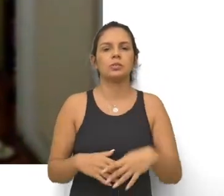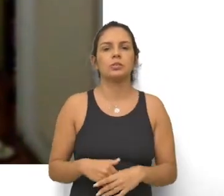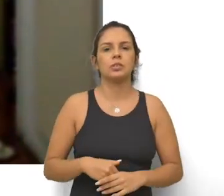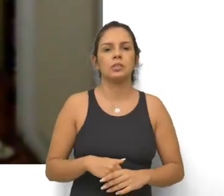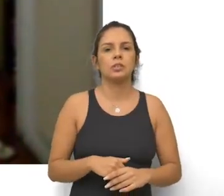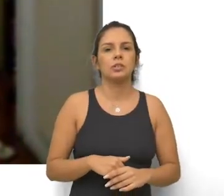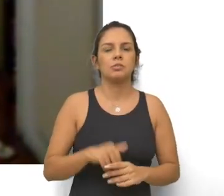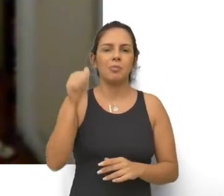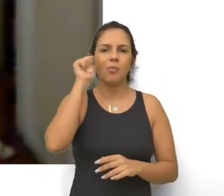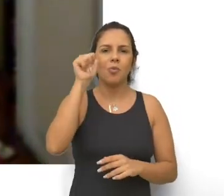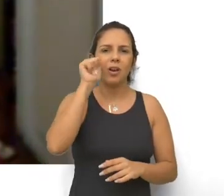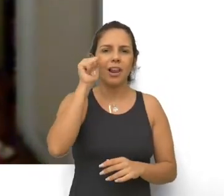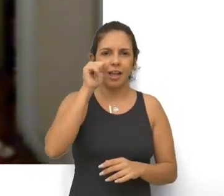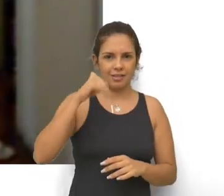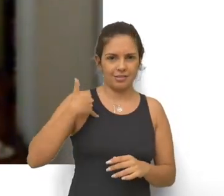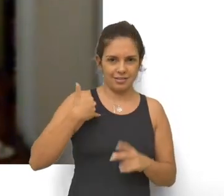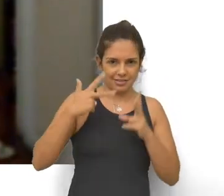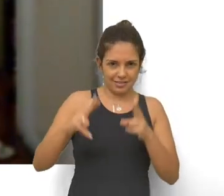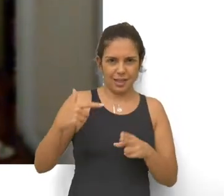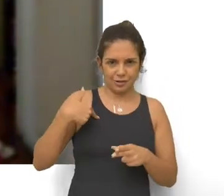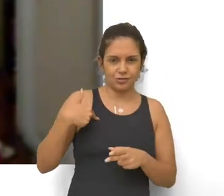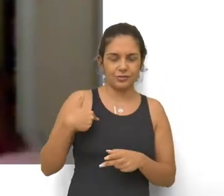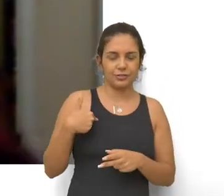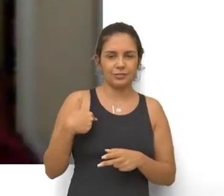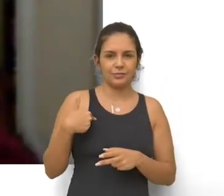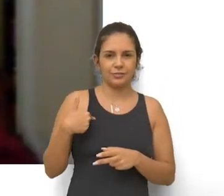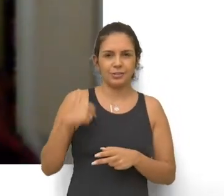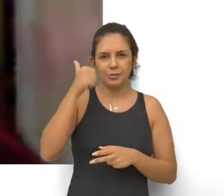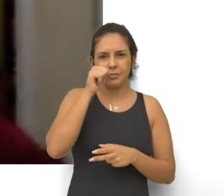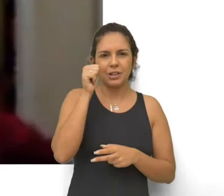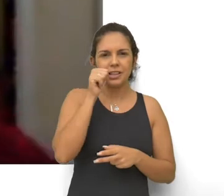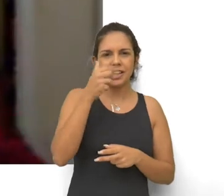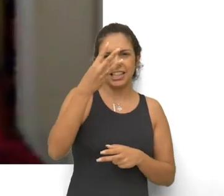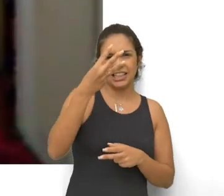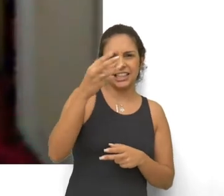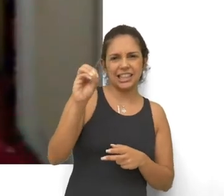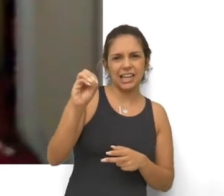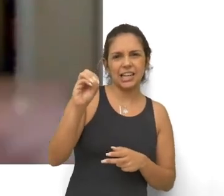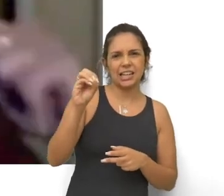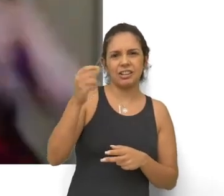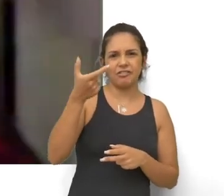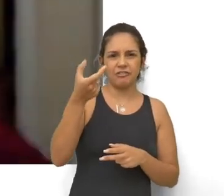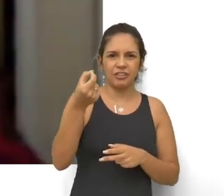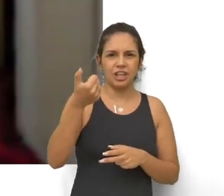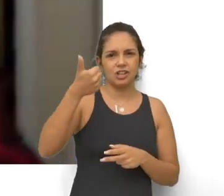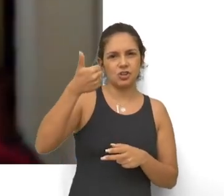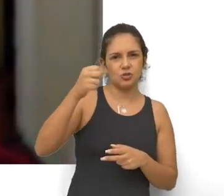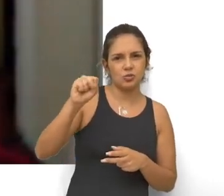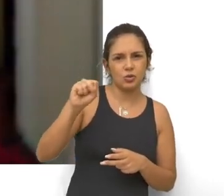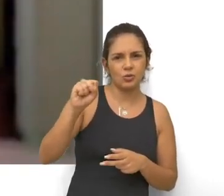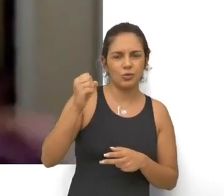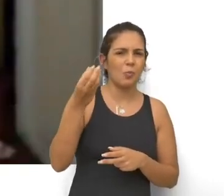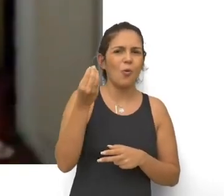meninas, mulheres da minha idade também, mas muitas meninas que eu digo assim, 30, 20,